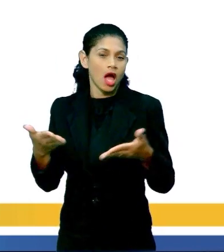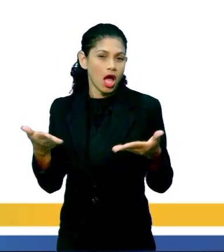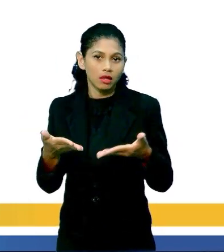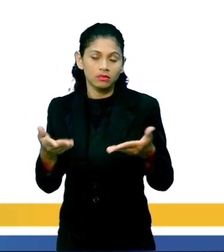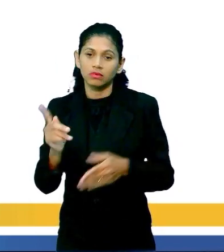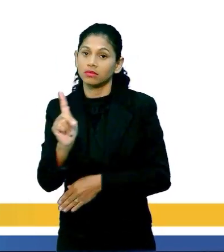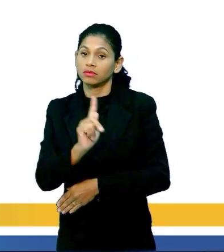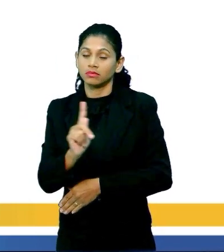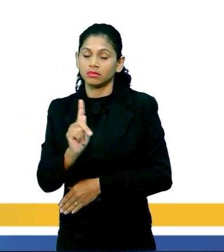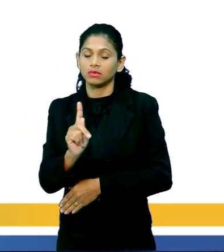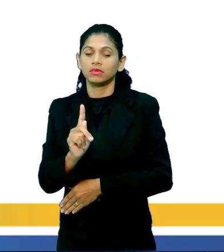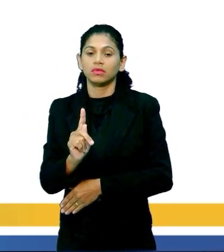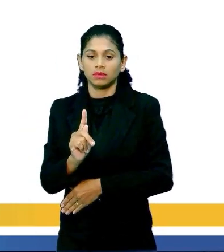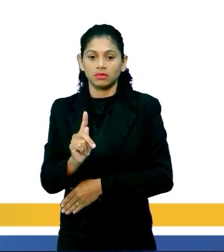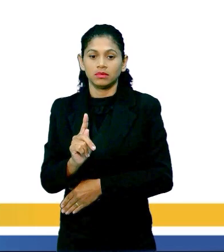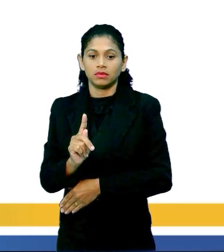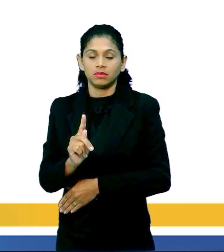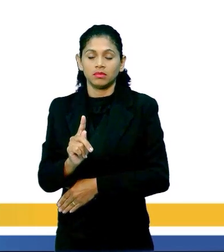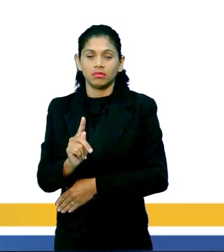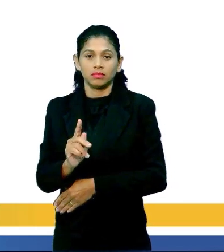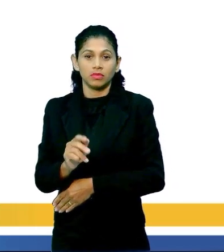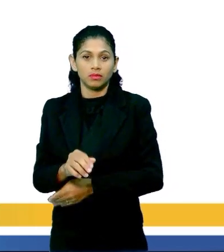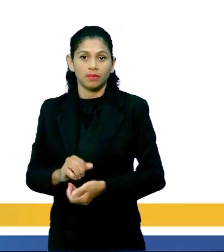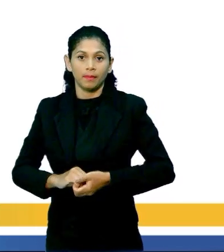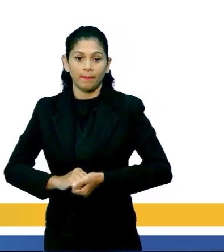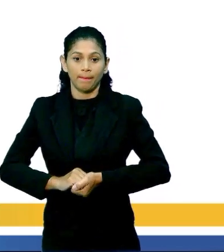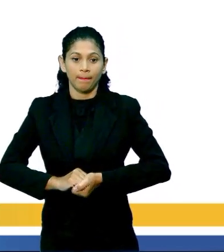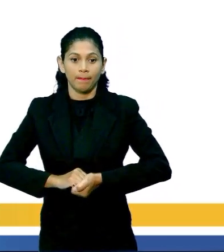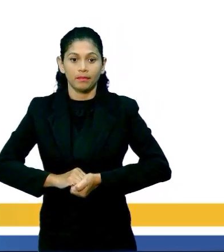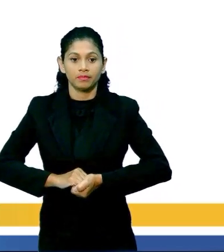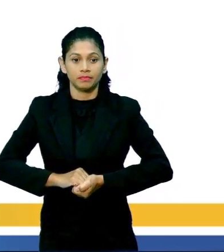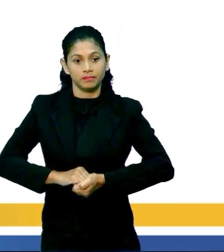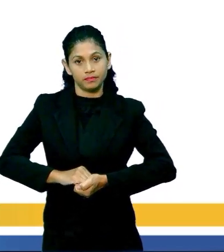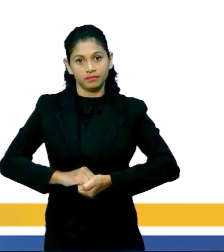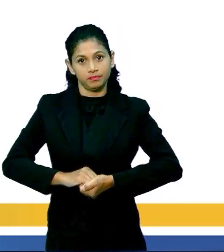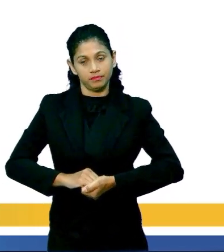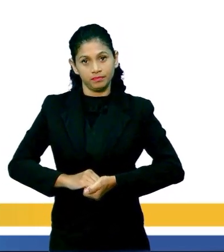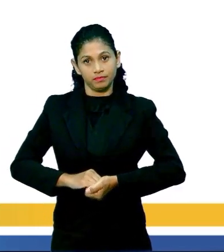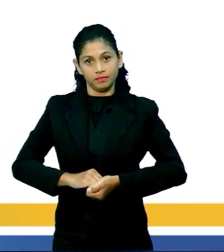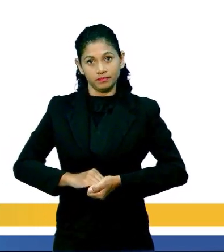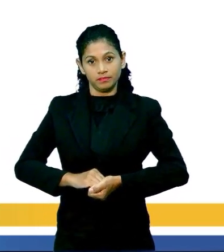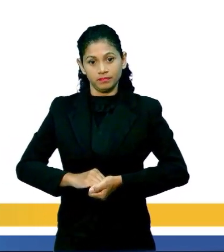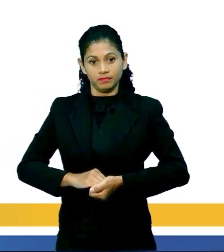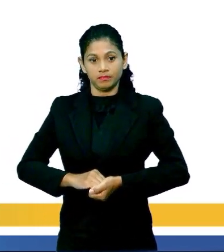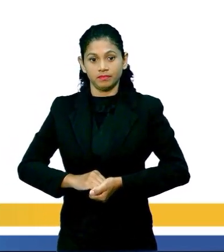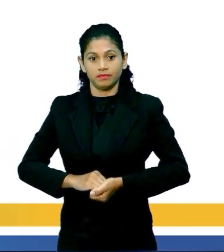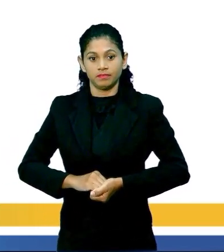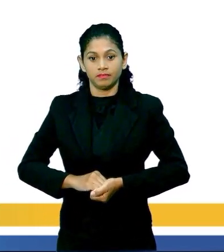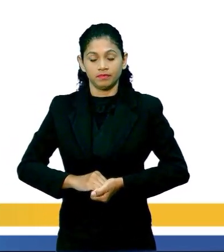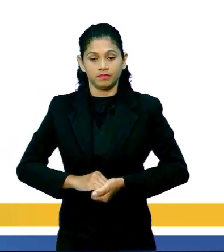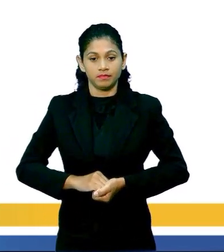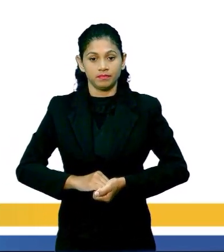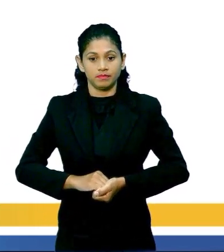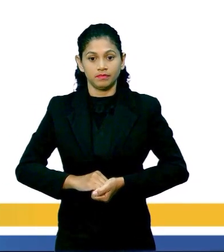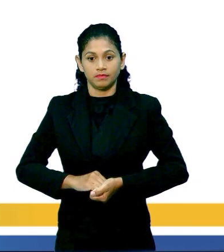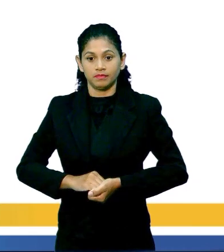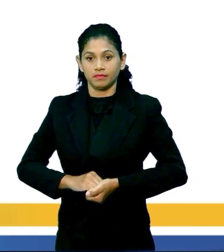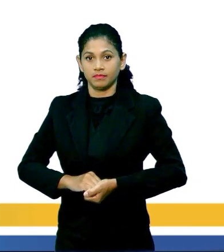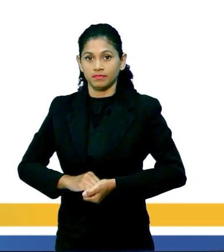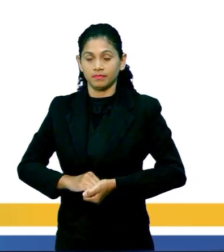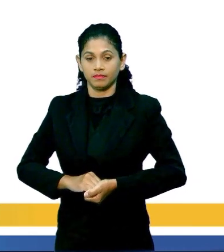o som da palavra ela também ajuda bastante a gente a se enganar, né? Quando a gente está lendo.